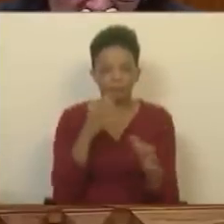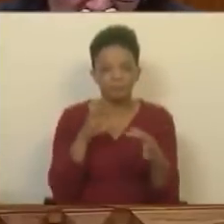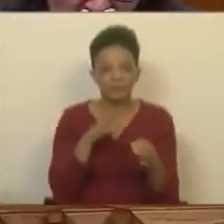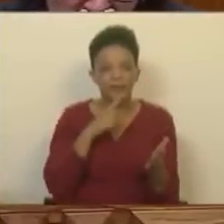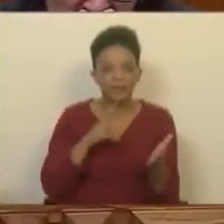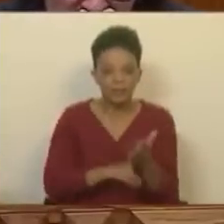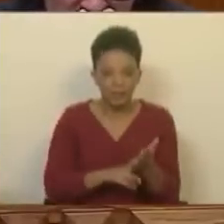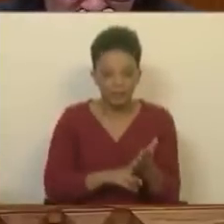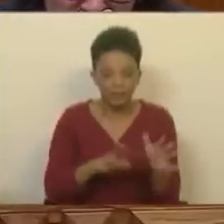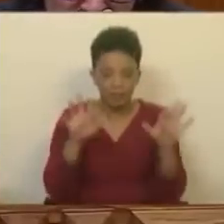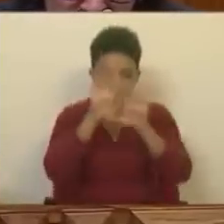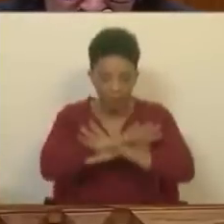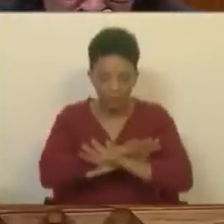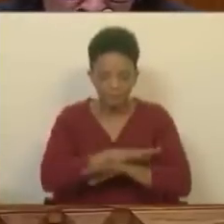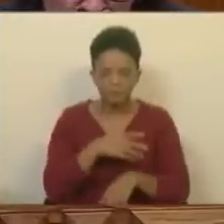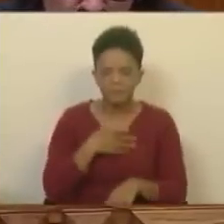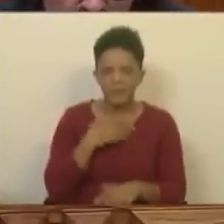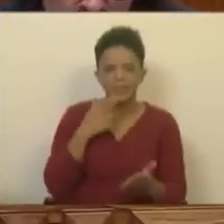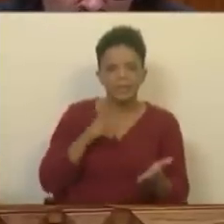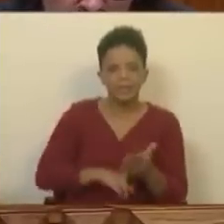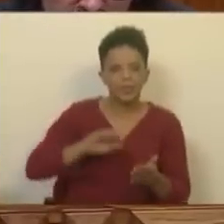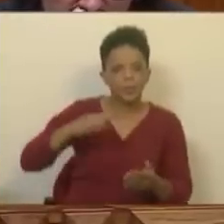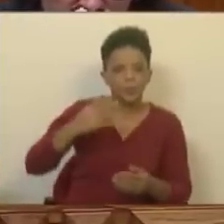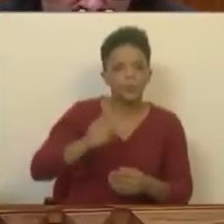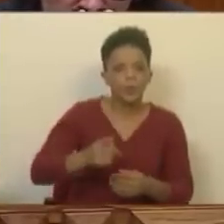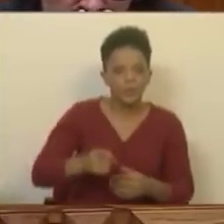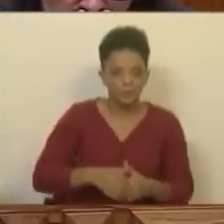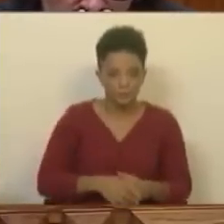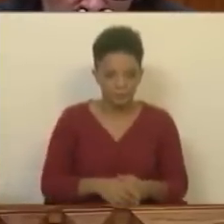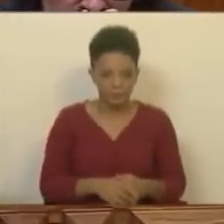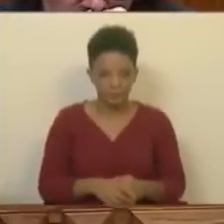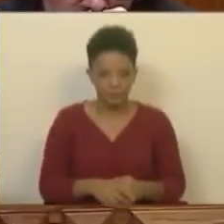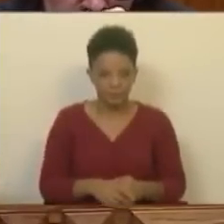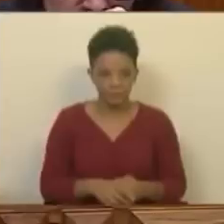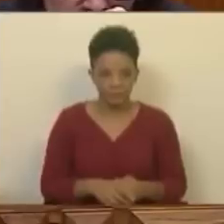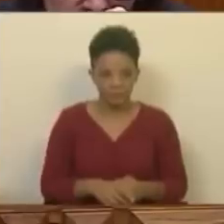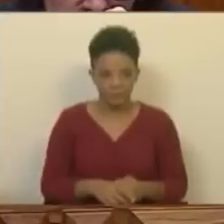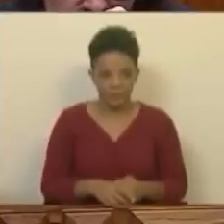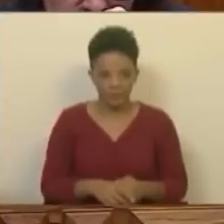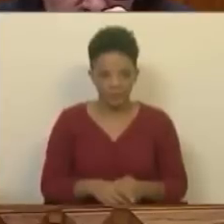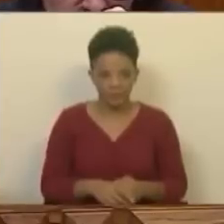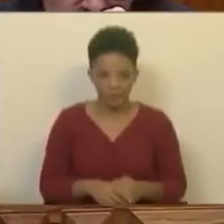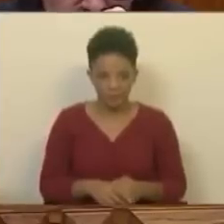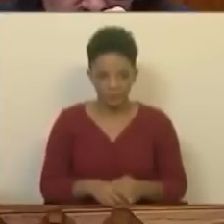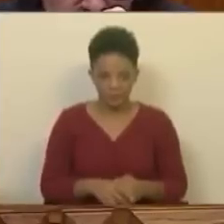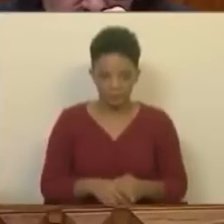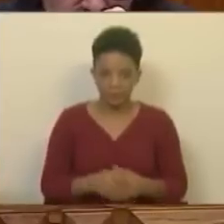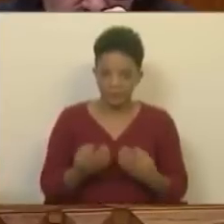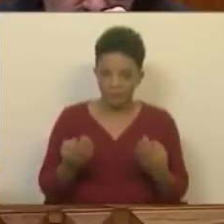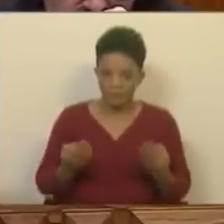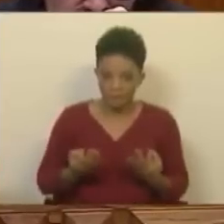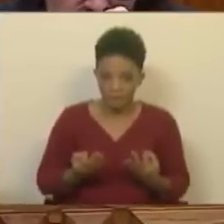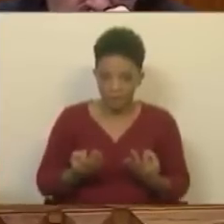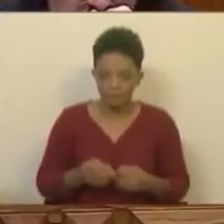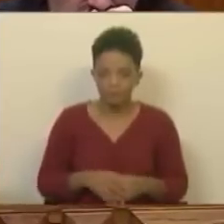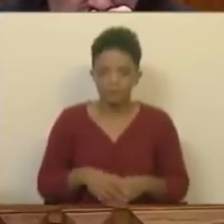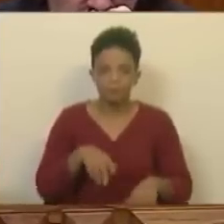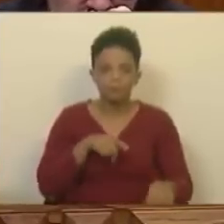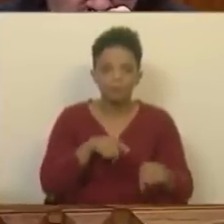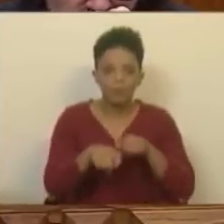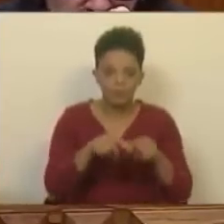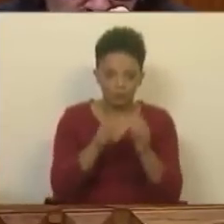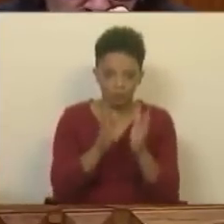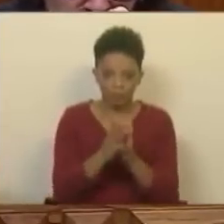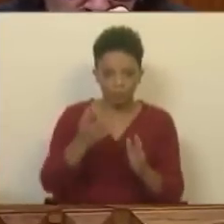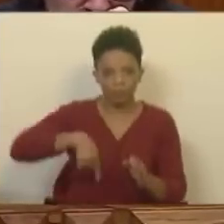realidade e qual é a primeira realidade a primeira realidade é que não obstante todas as políticas